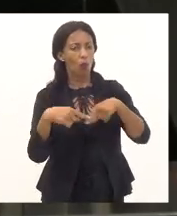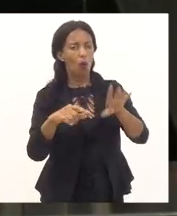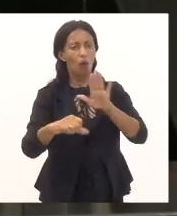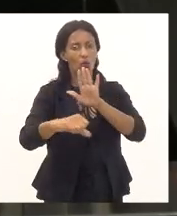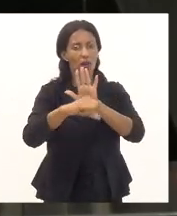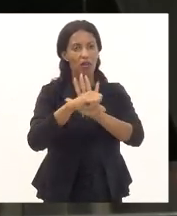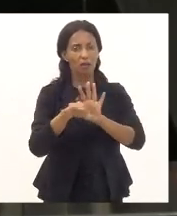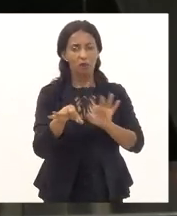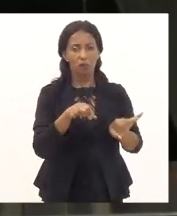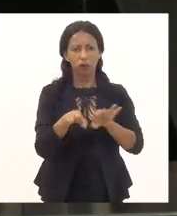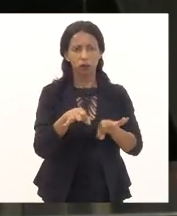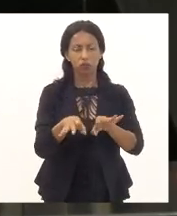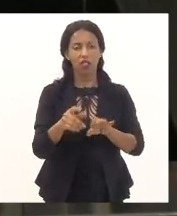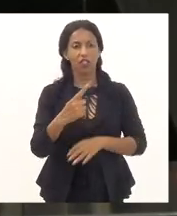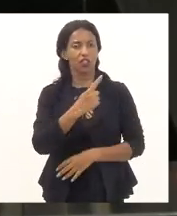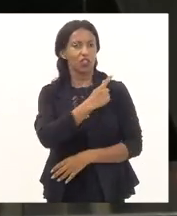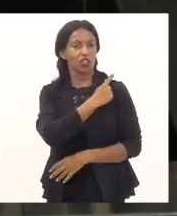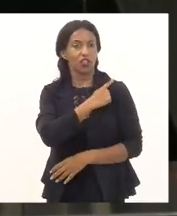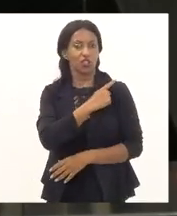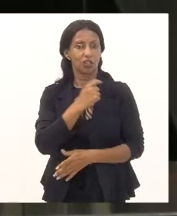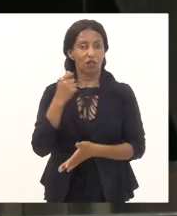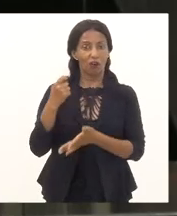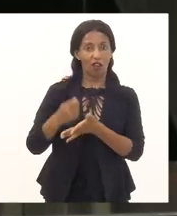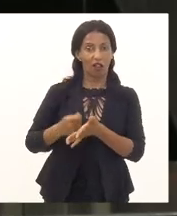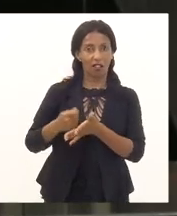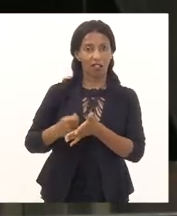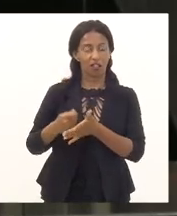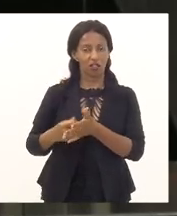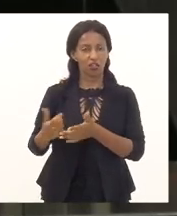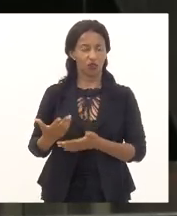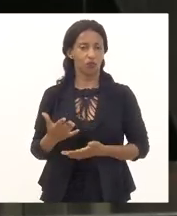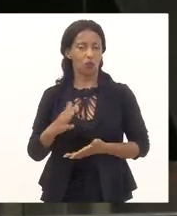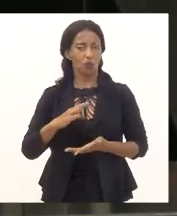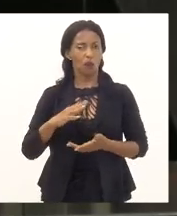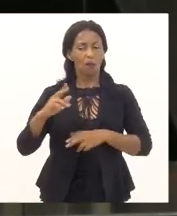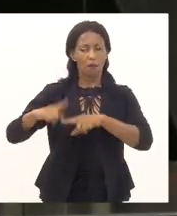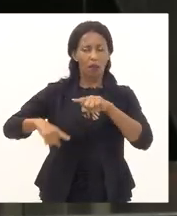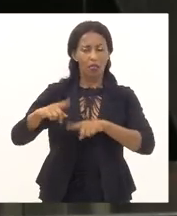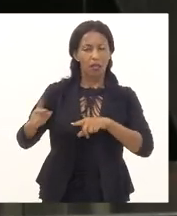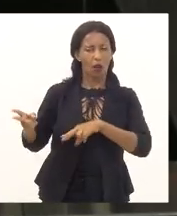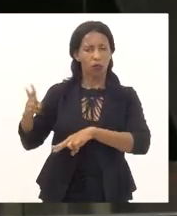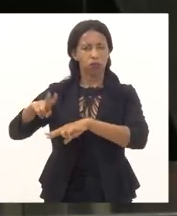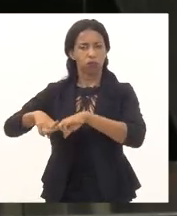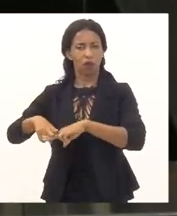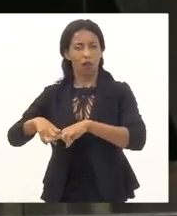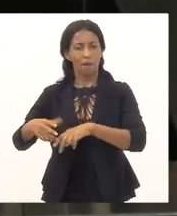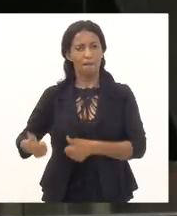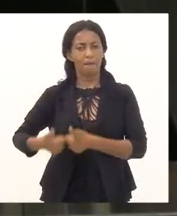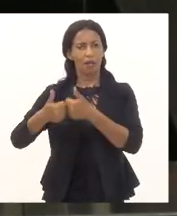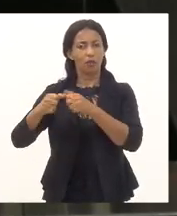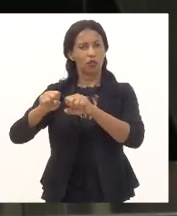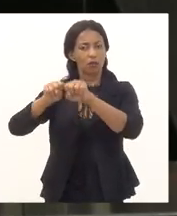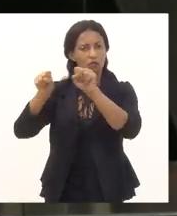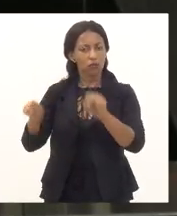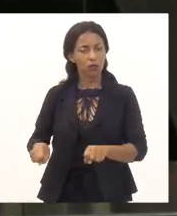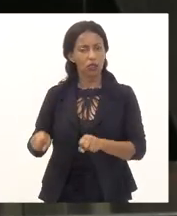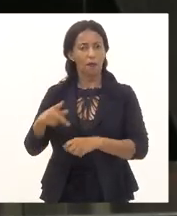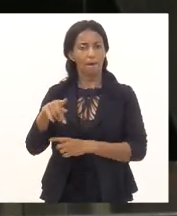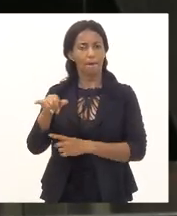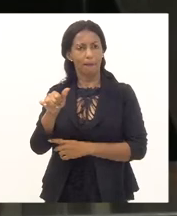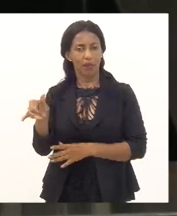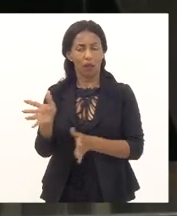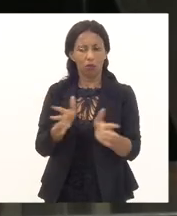crime organizado, à gestão de ativos apreendidos, à melhoria no sistema penal, à integração